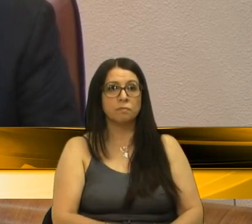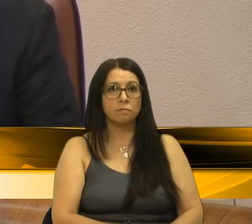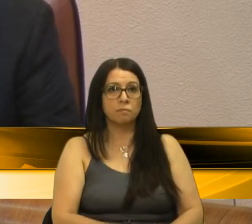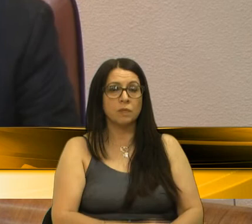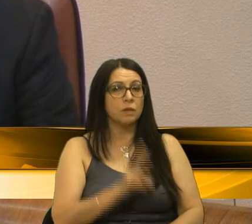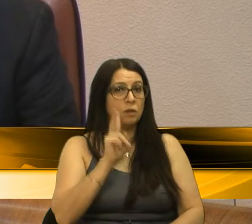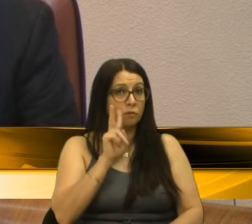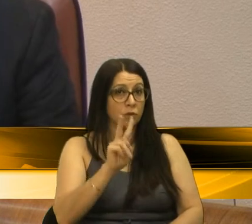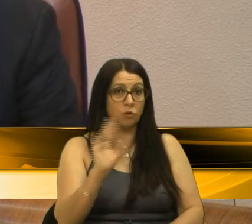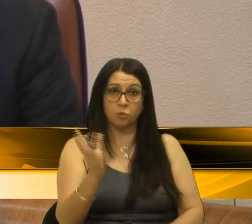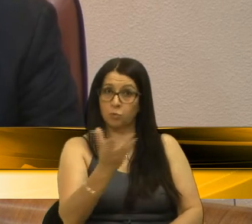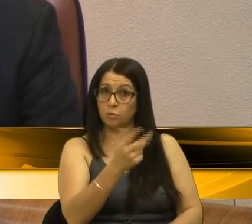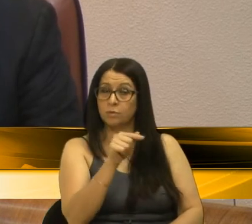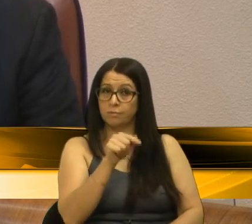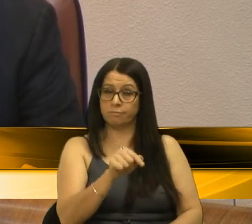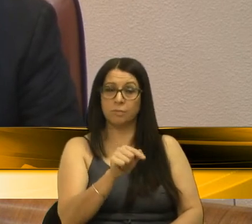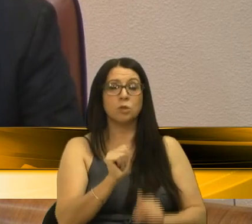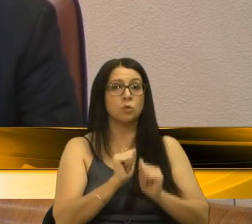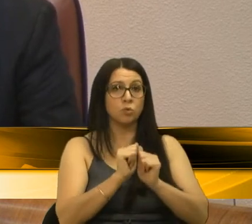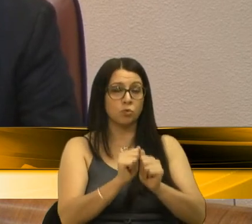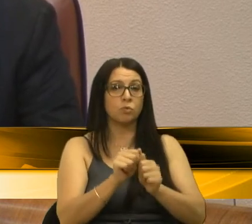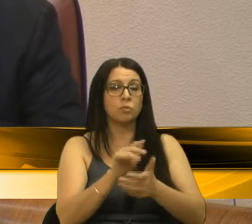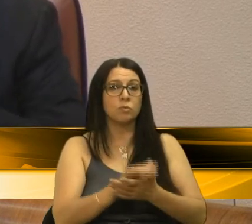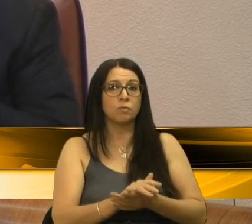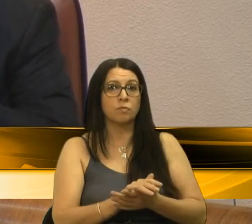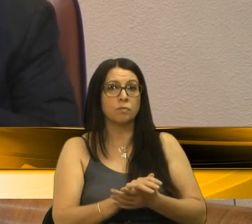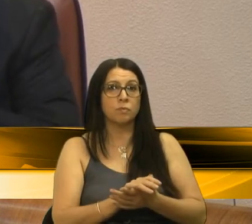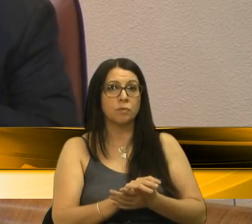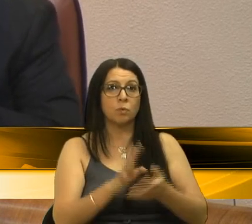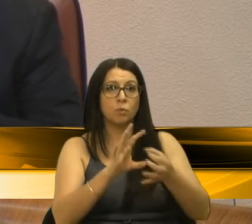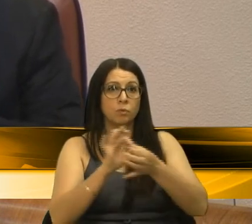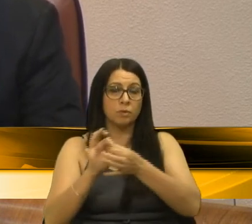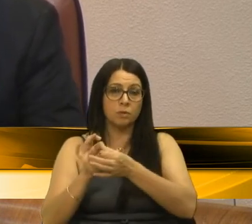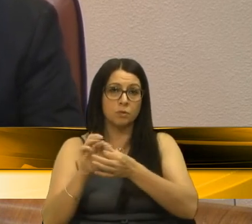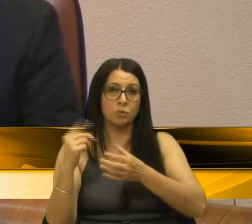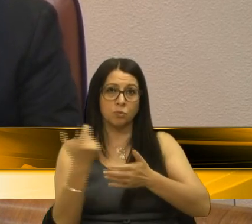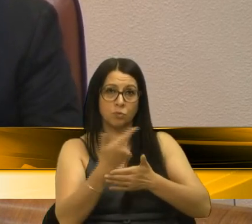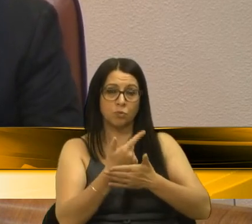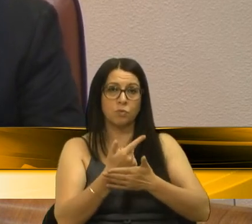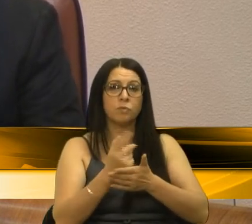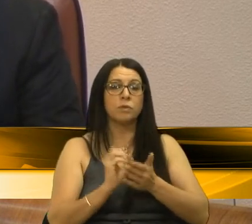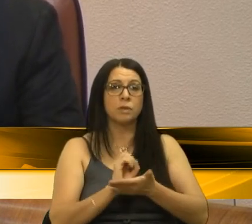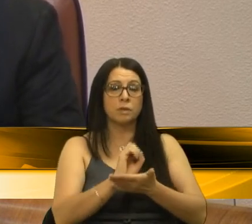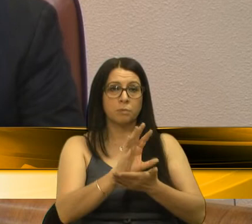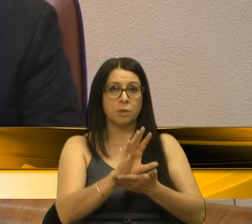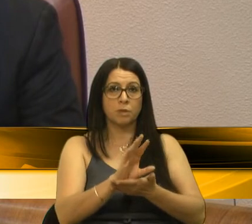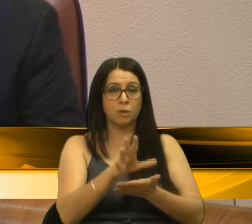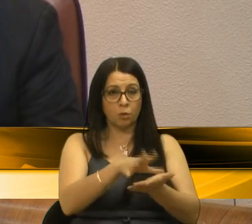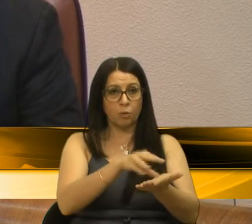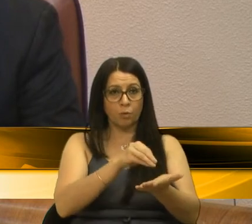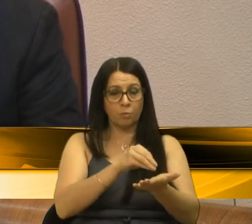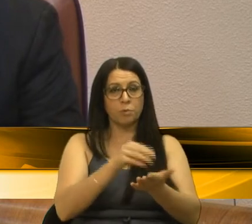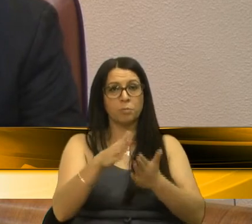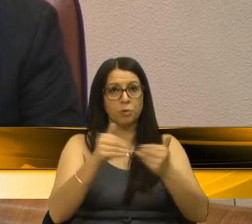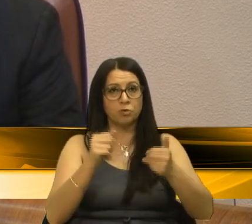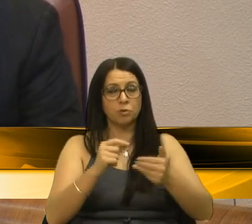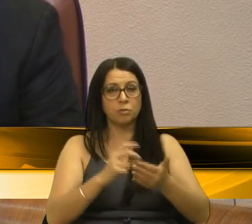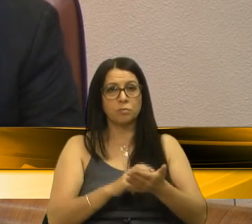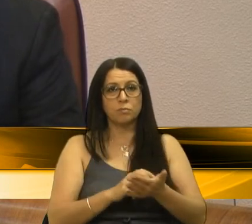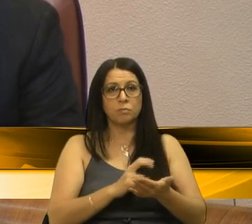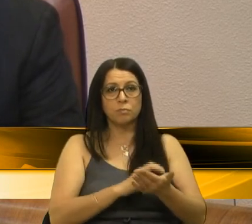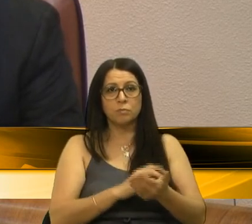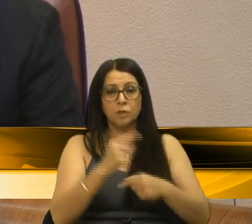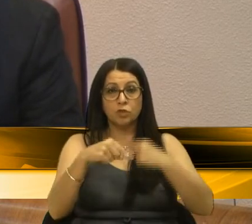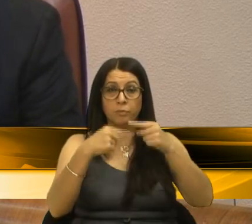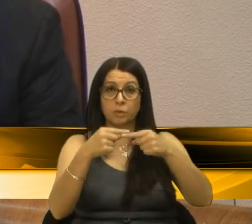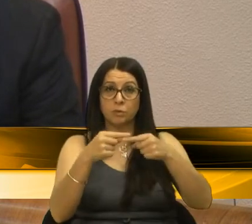Vejam, excelências, que, juntamente com a contestação, foi encaminhada a cópia do pedido de